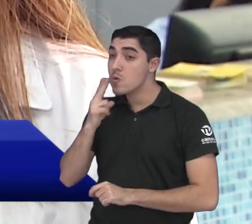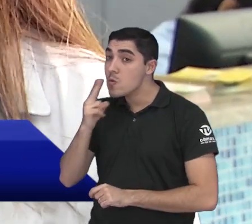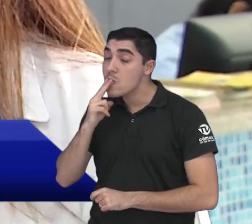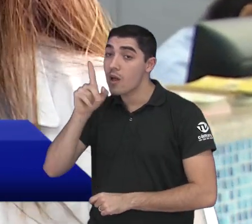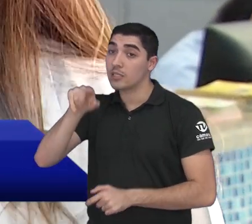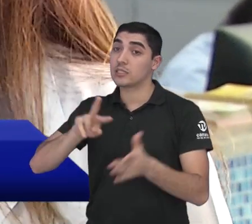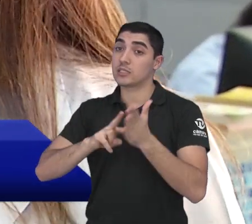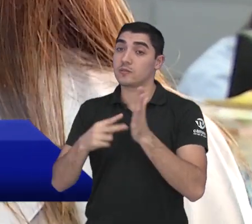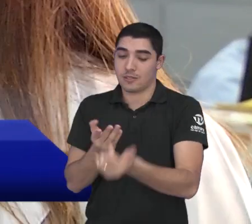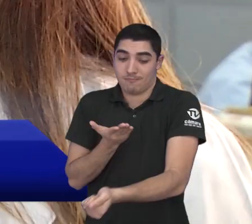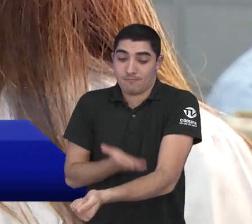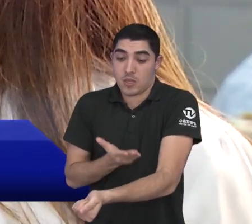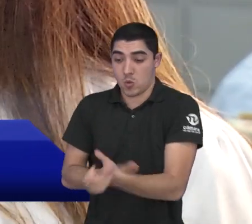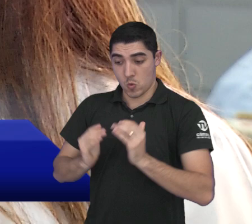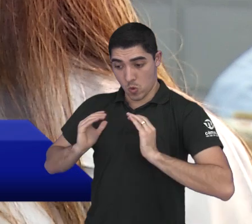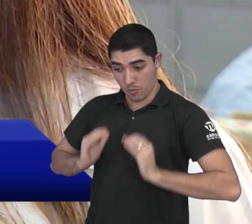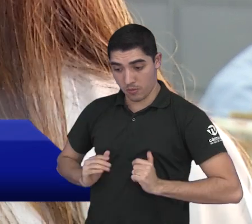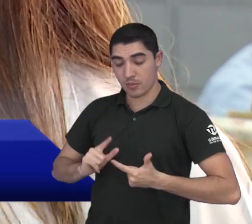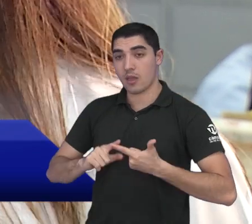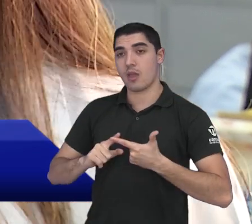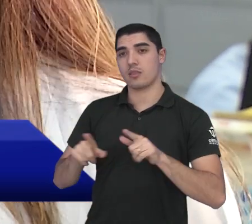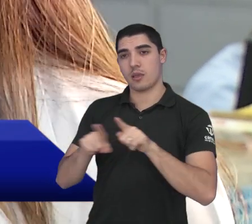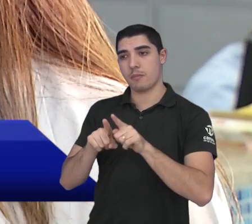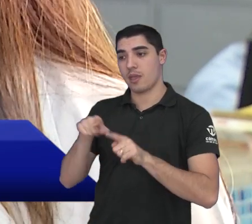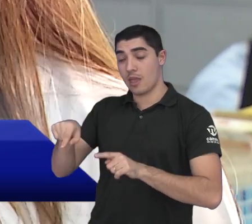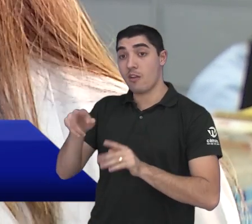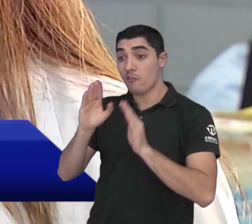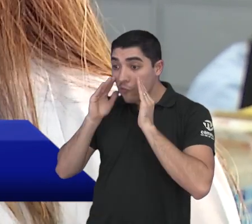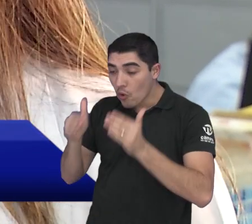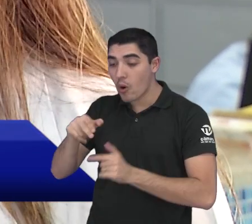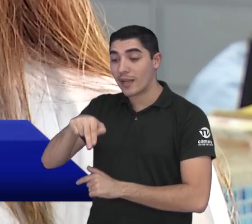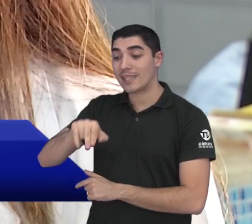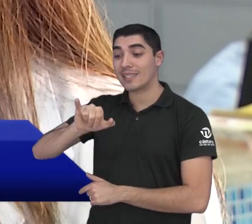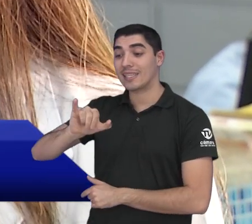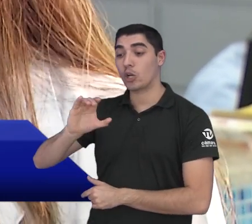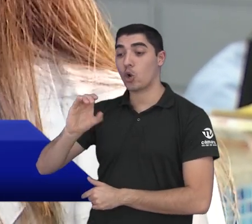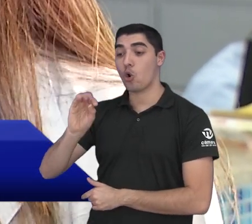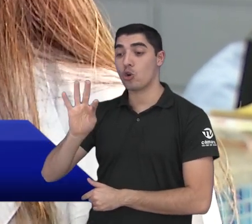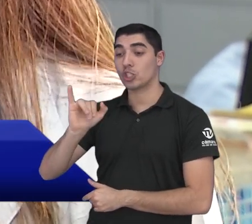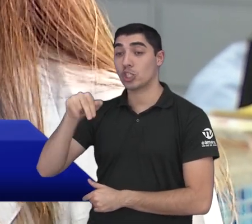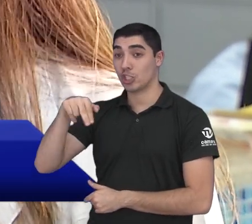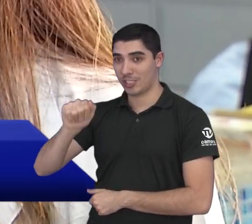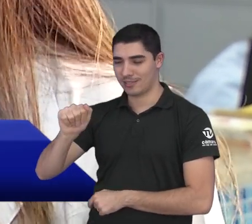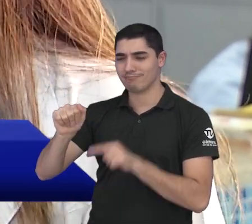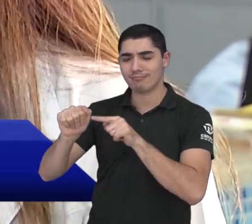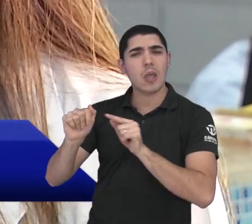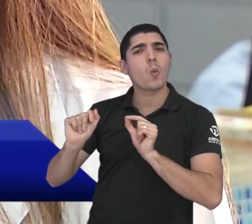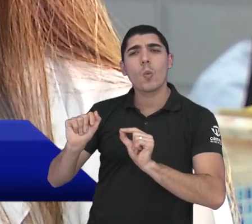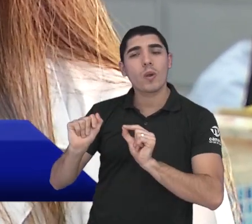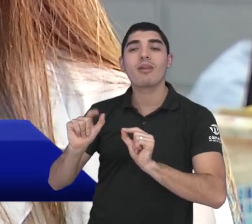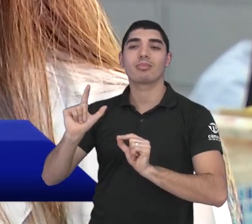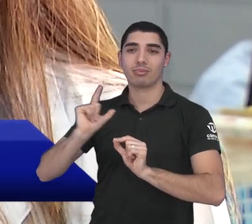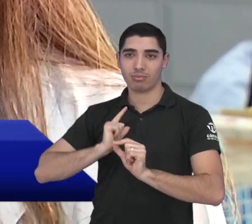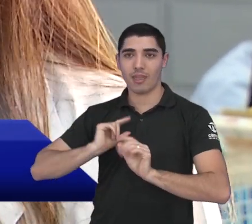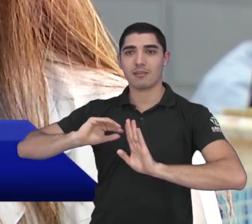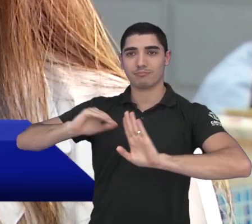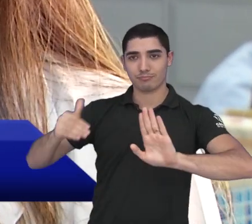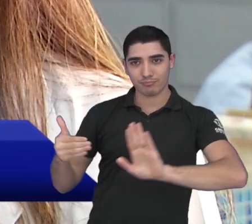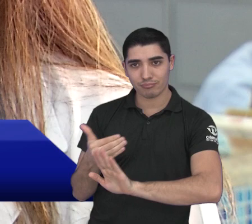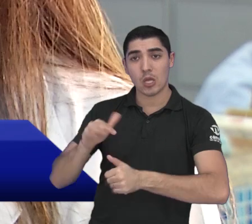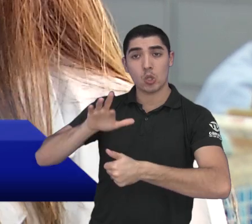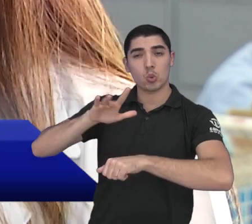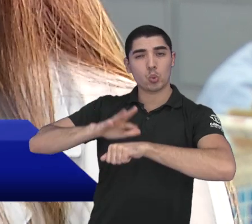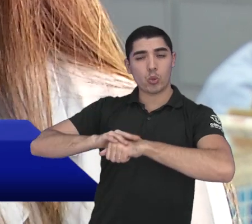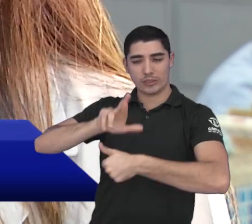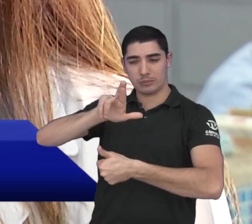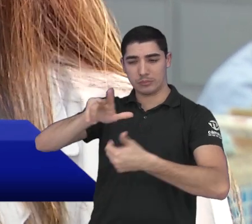é aquela dependência comportamental, física e psíquica da nicotina, né? E ela está muito relacionada a diversas